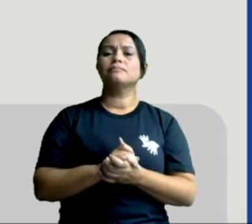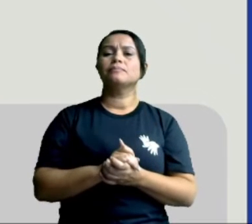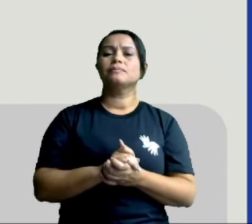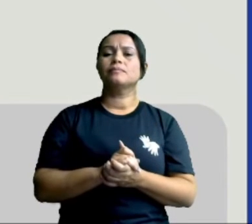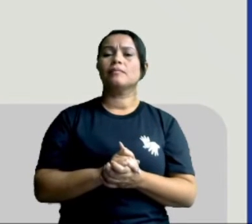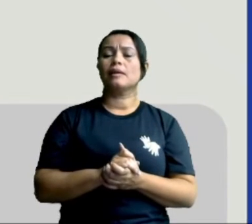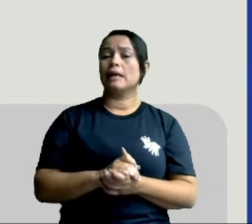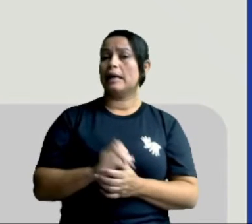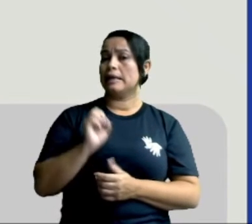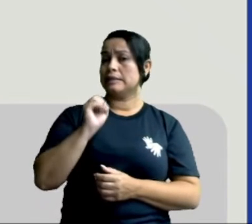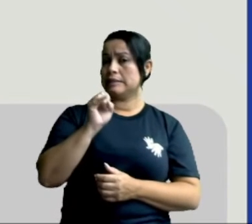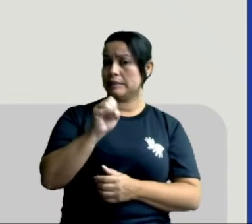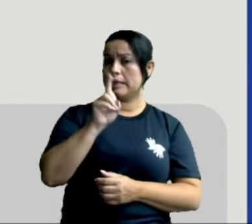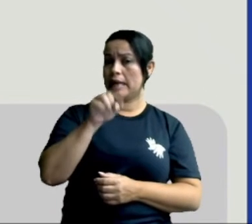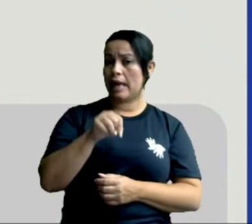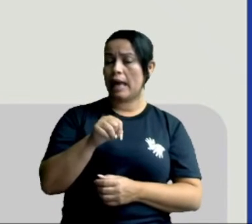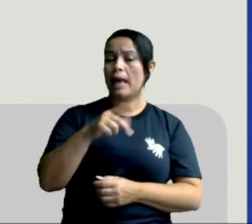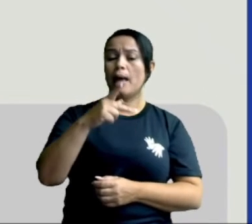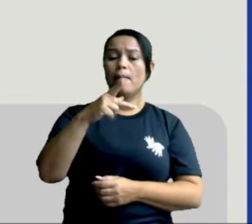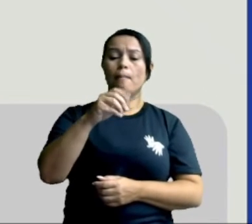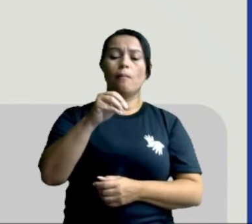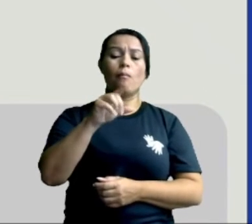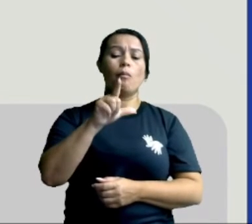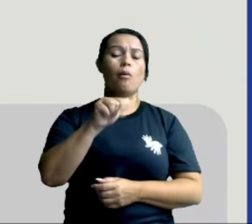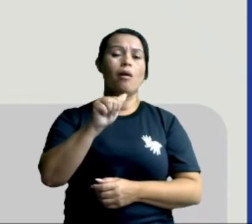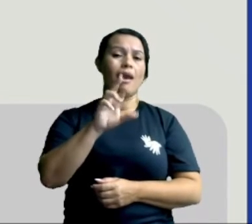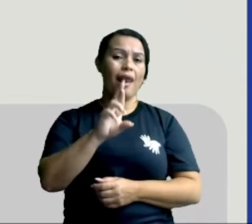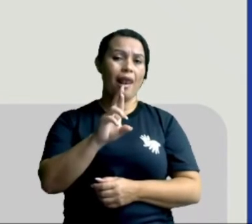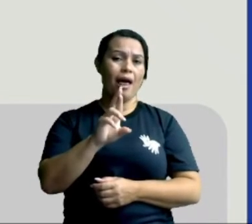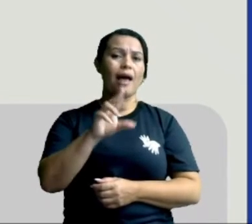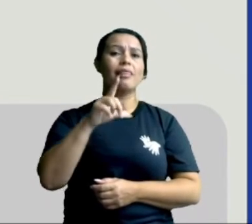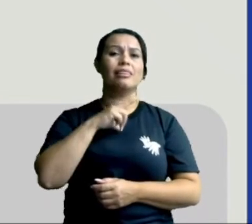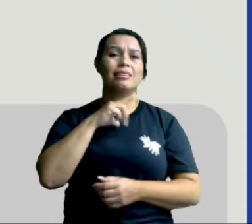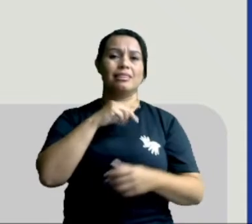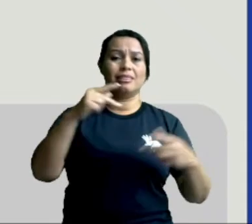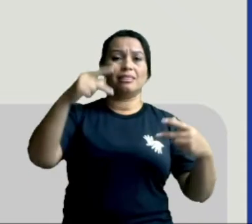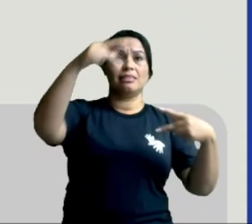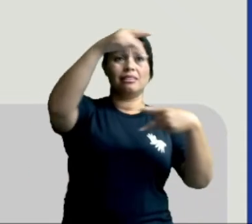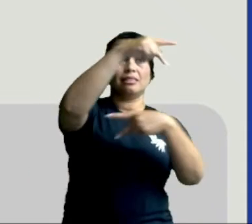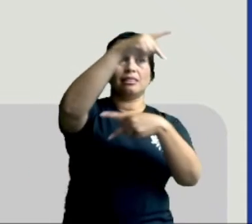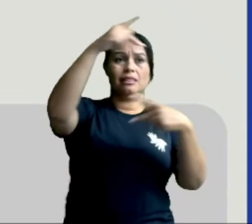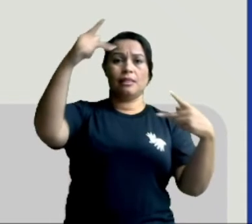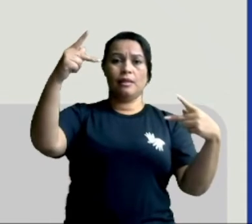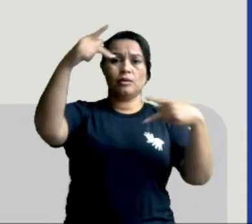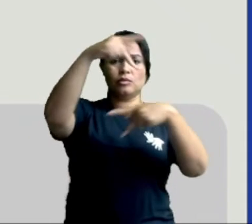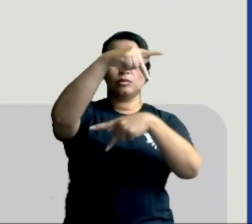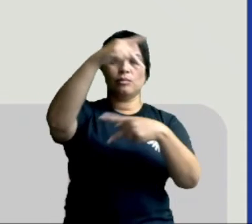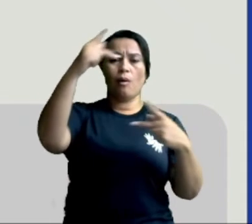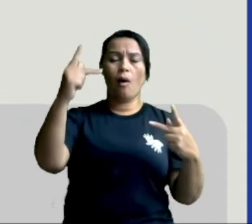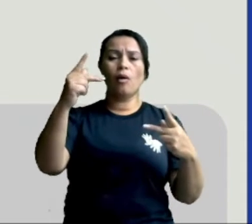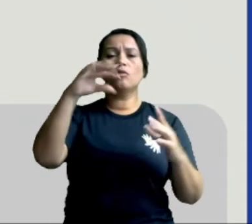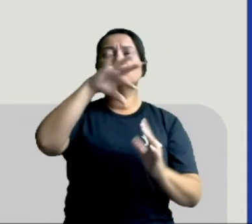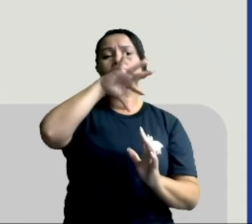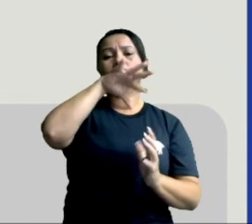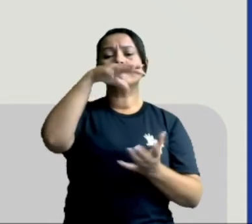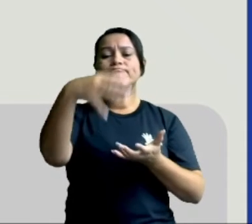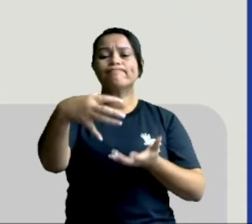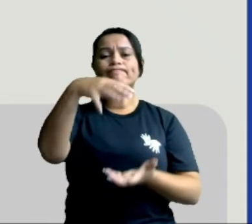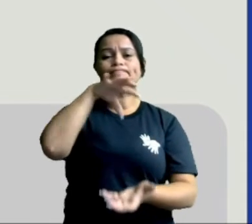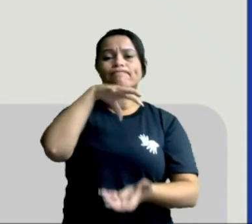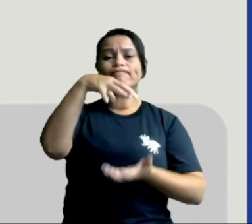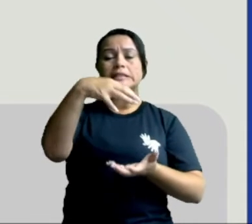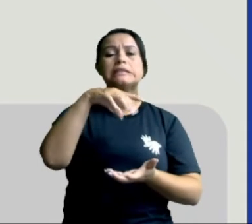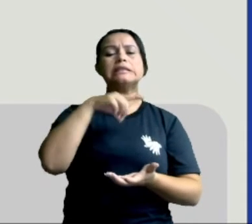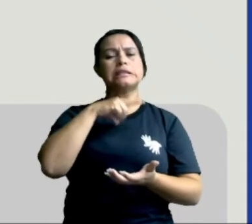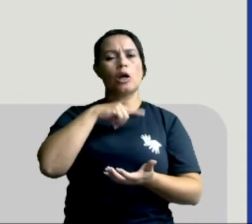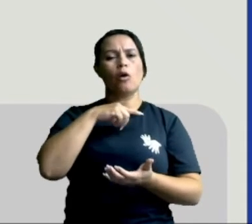ó se é polar nem está localizada nos polos se está localizada nos tons as